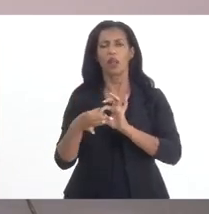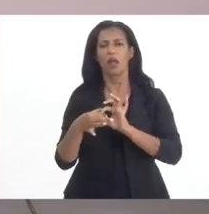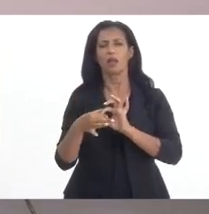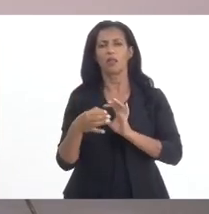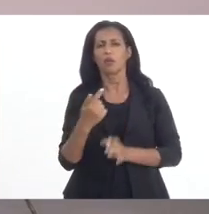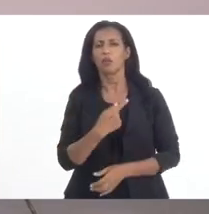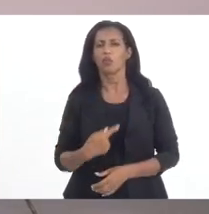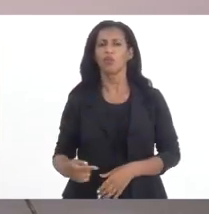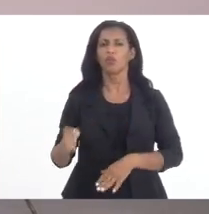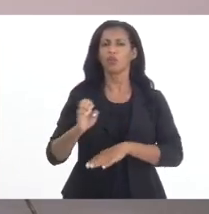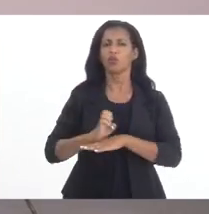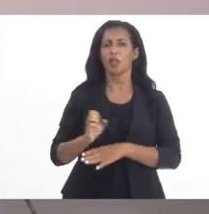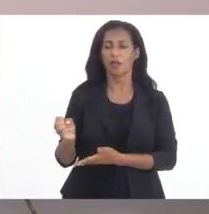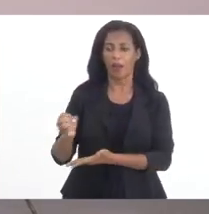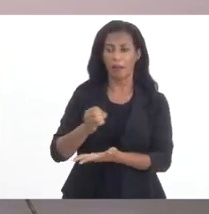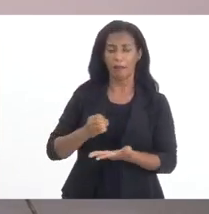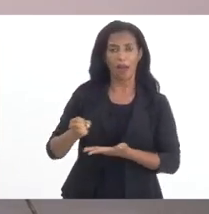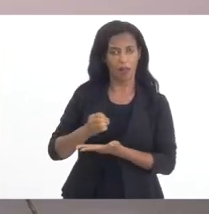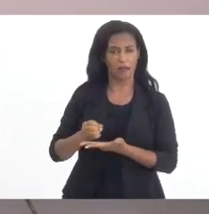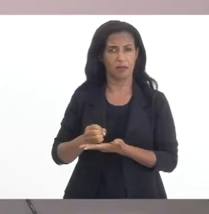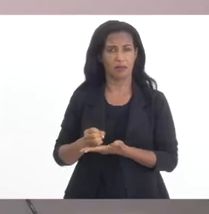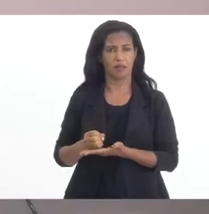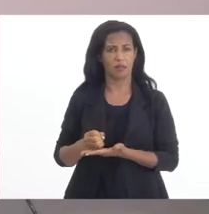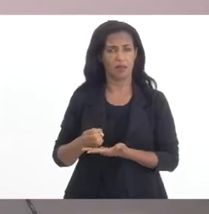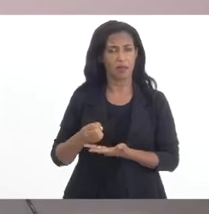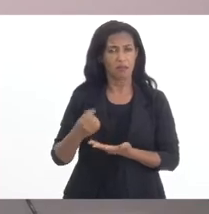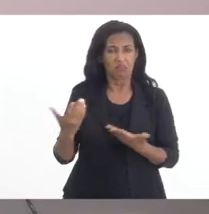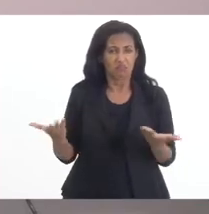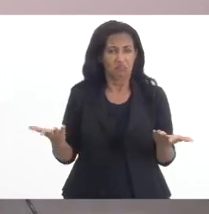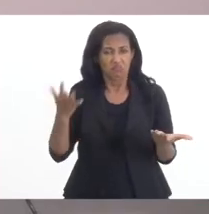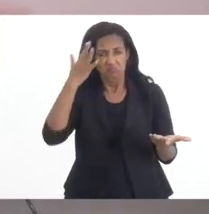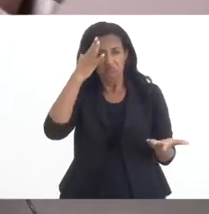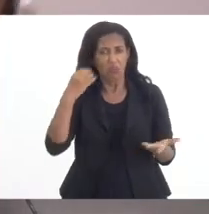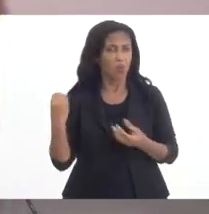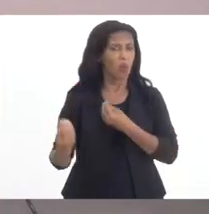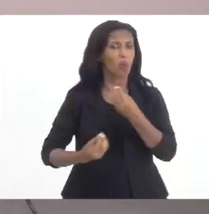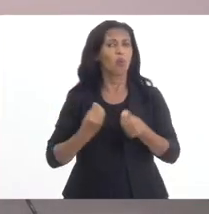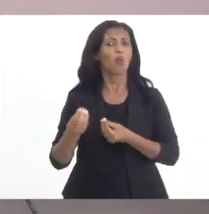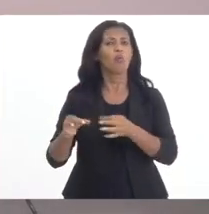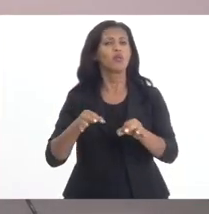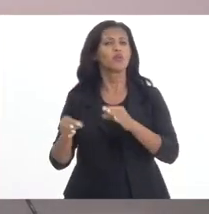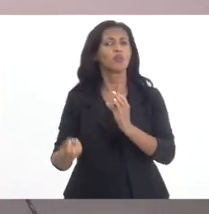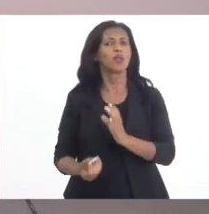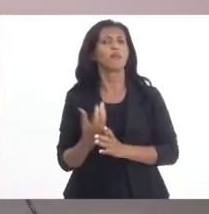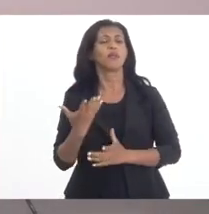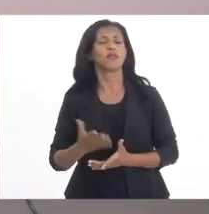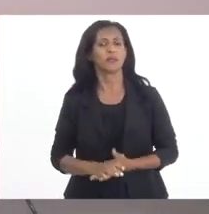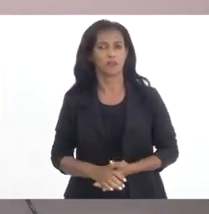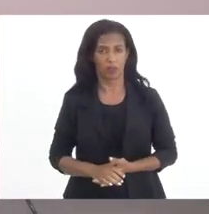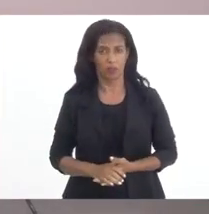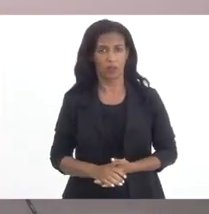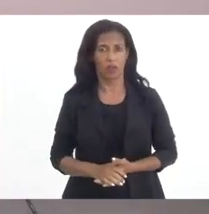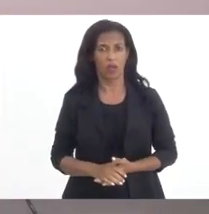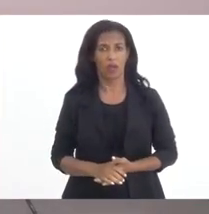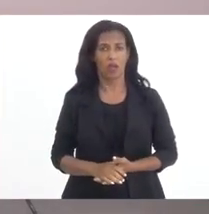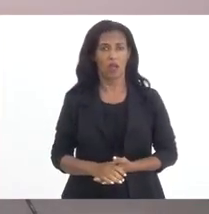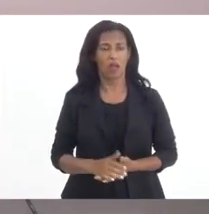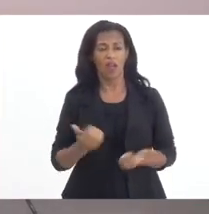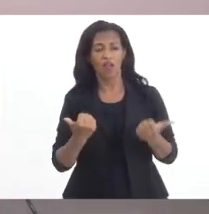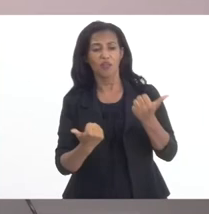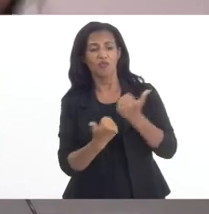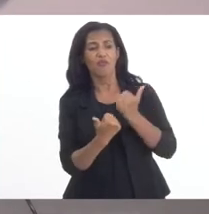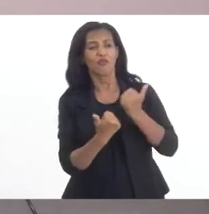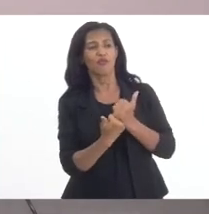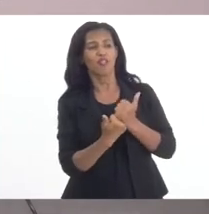Estado. A base do governo, alguns deputados, ninguém sabe explicar como é que esse projeto surgiu. Aí o vice-reitor da UESO disse,